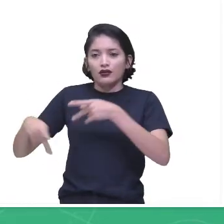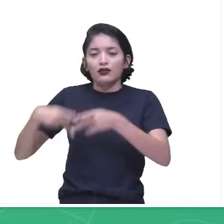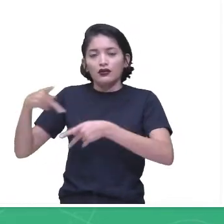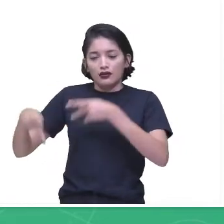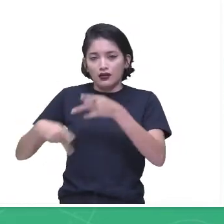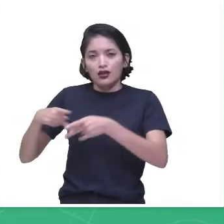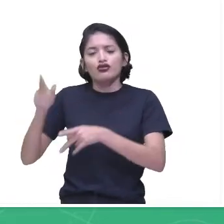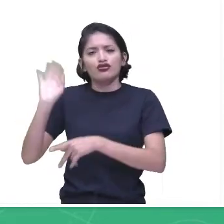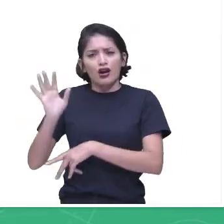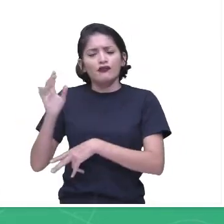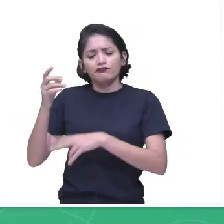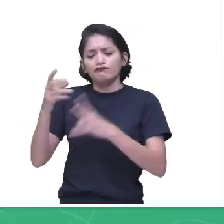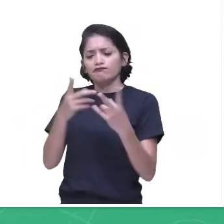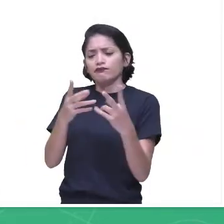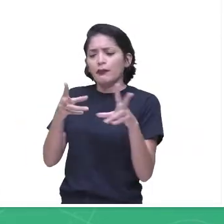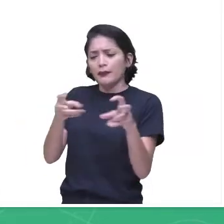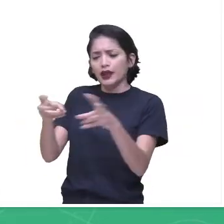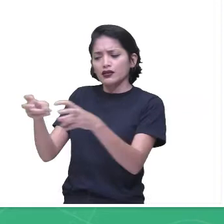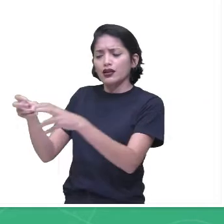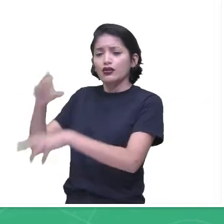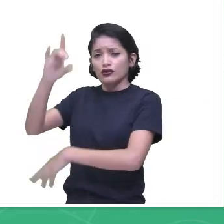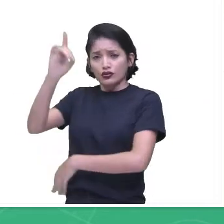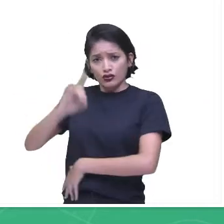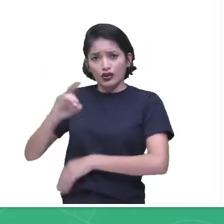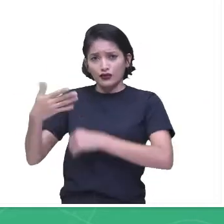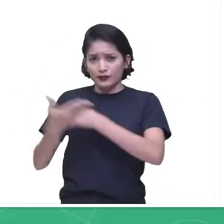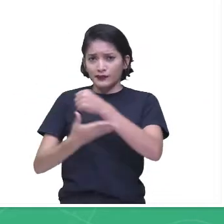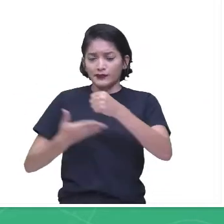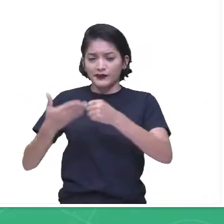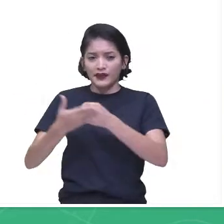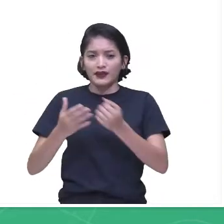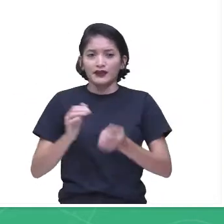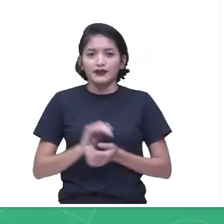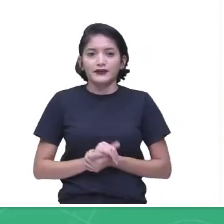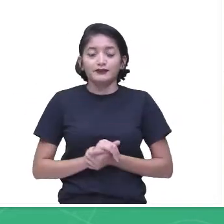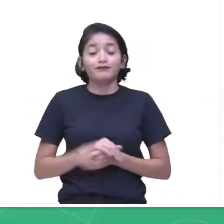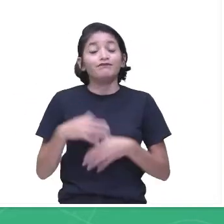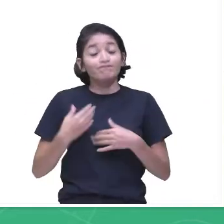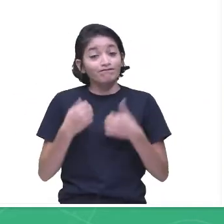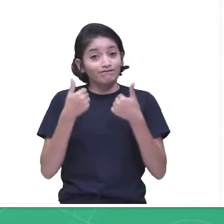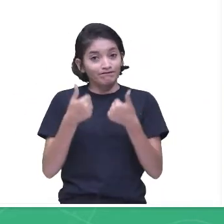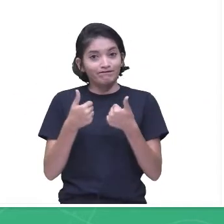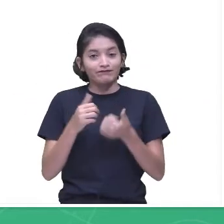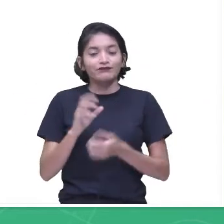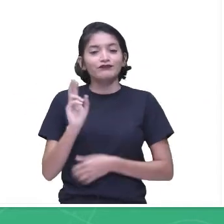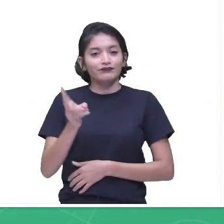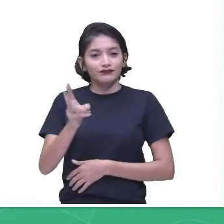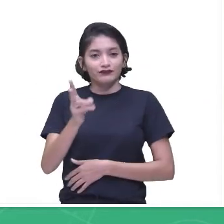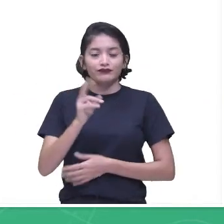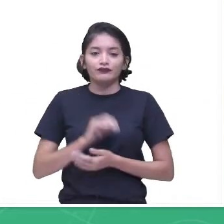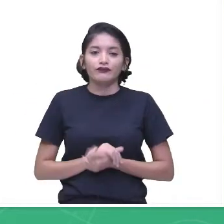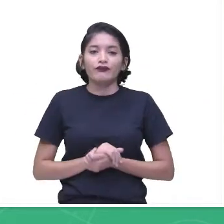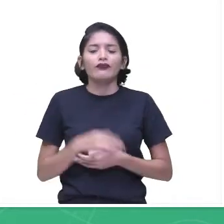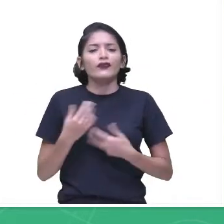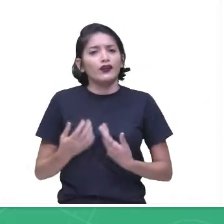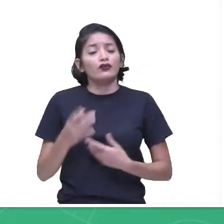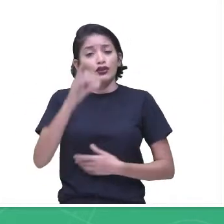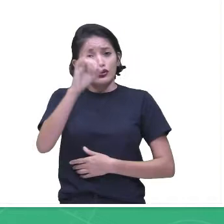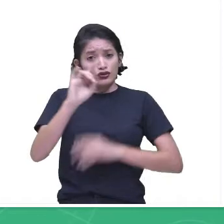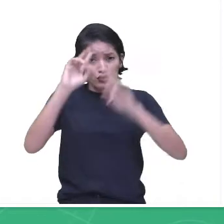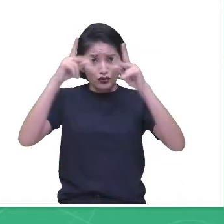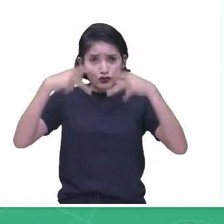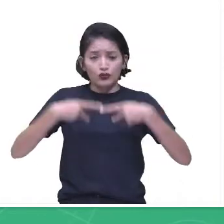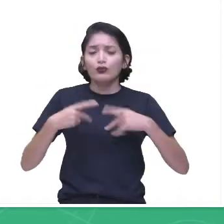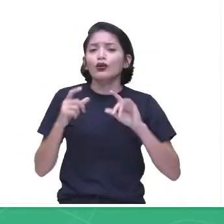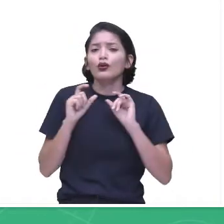já da garantia desses direitos básicos. Vejam lá, então, faz muito tempo, não é isso? Então, vamos ver. Os direitos humanos